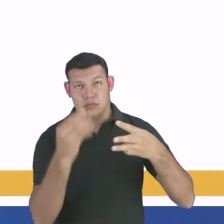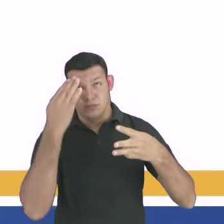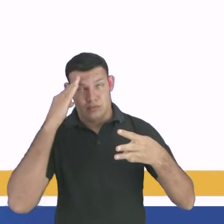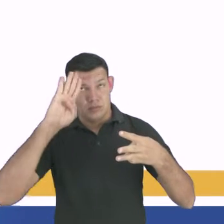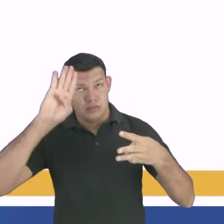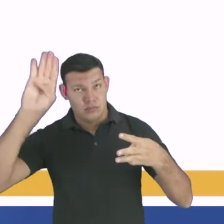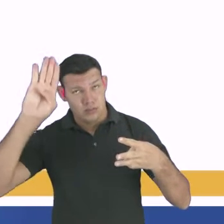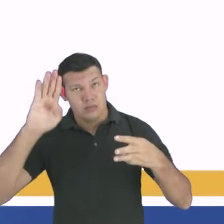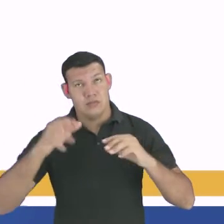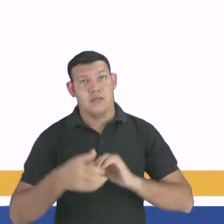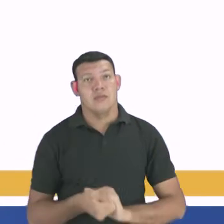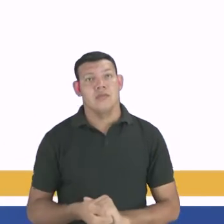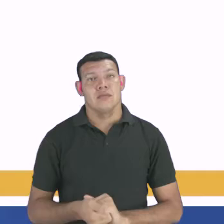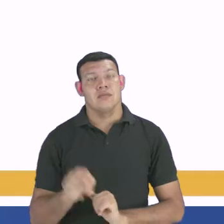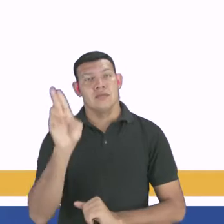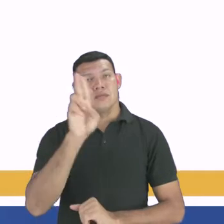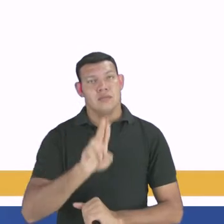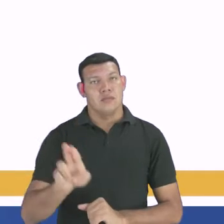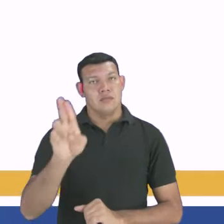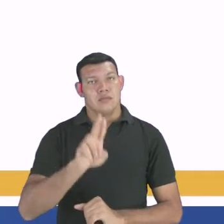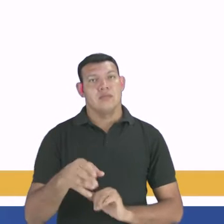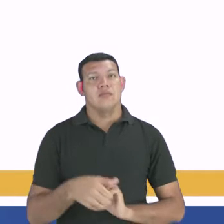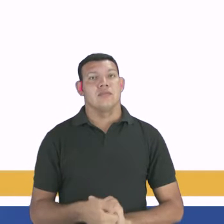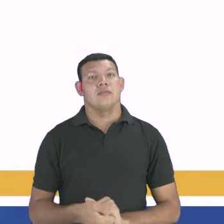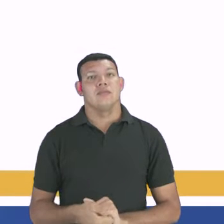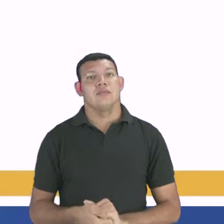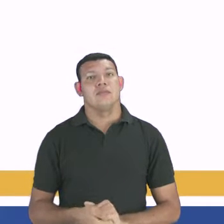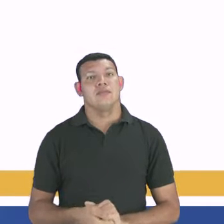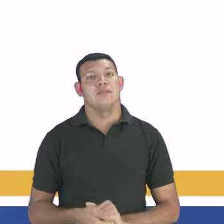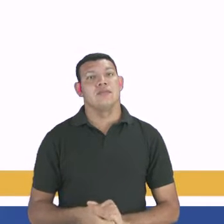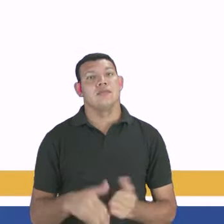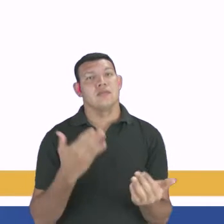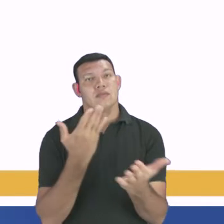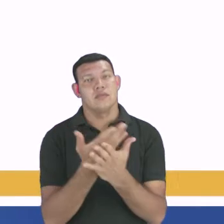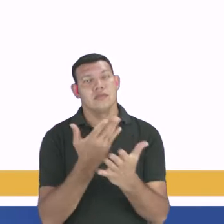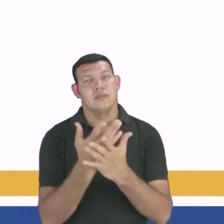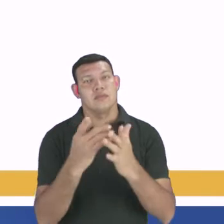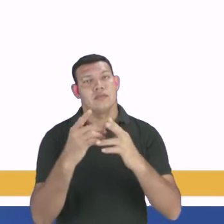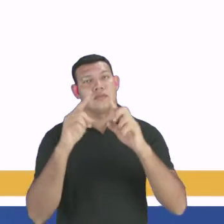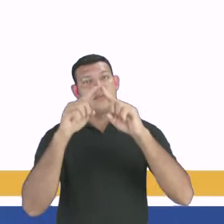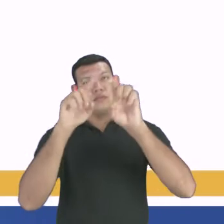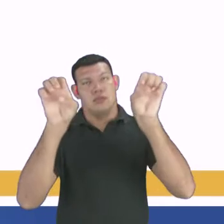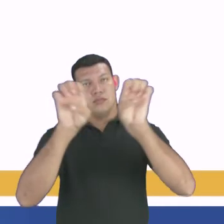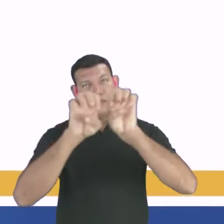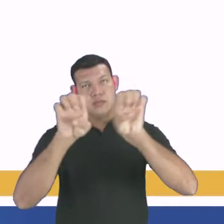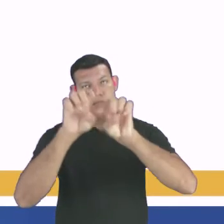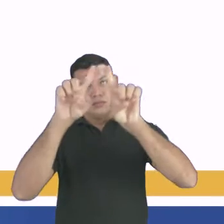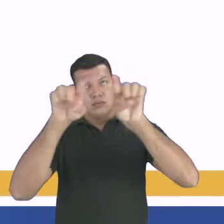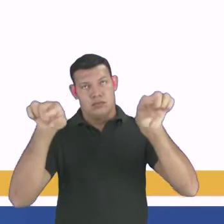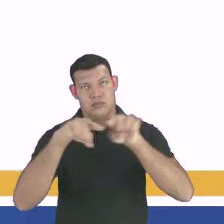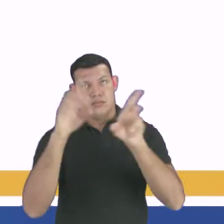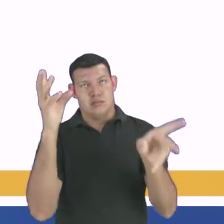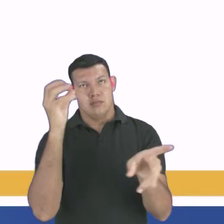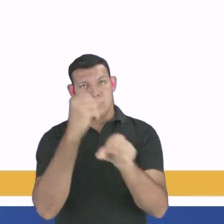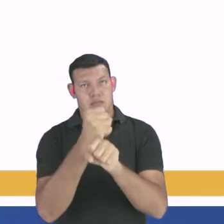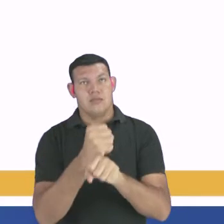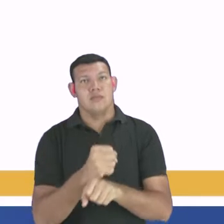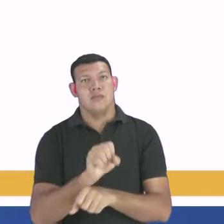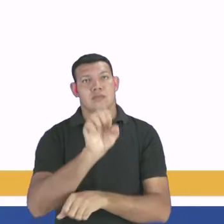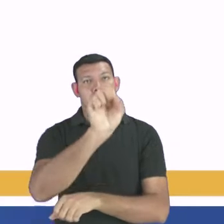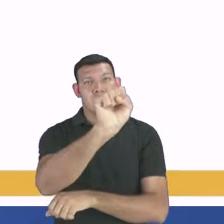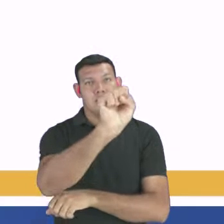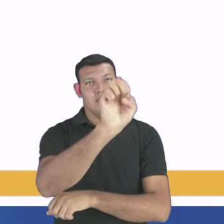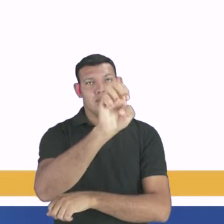principais mais usadas quando nós trabalhamos as equações trigonométricas quando o seno de x =